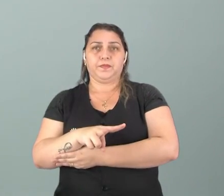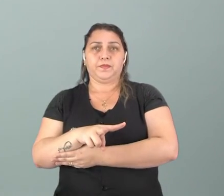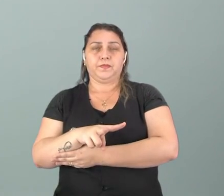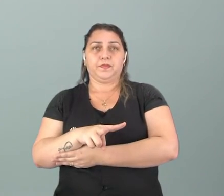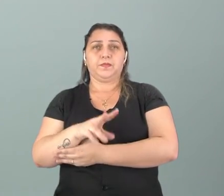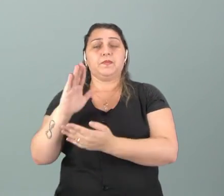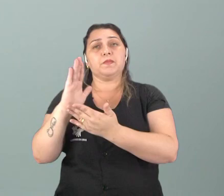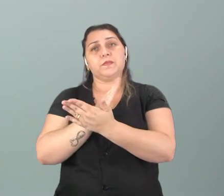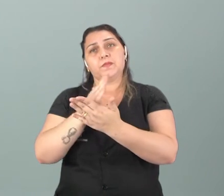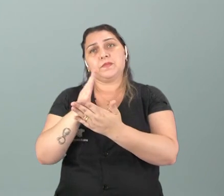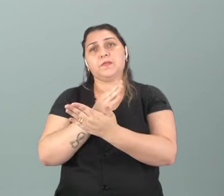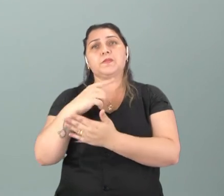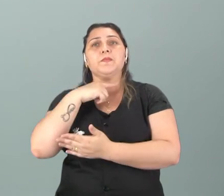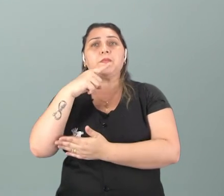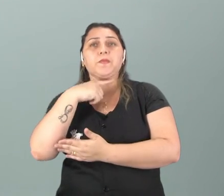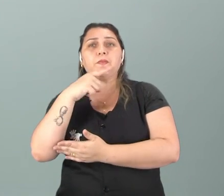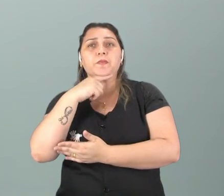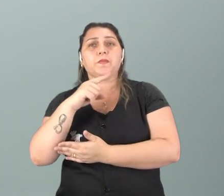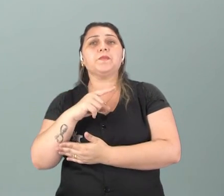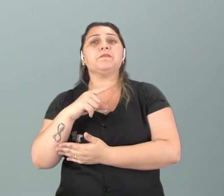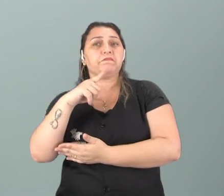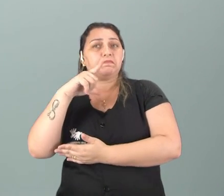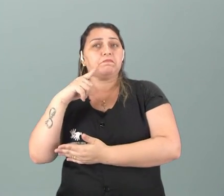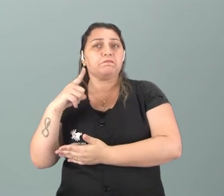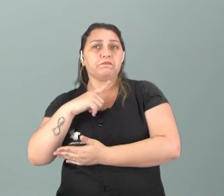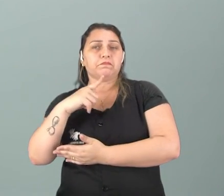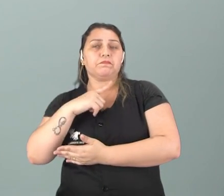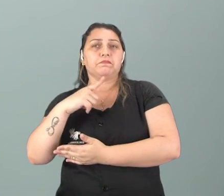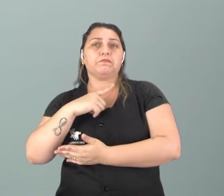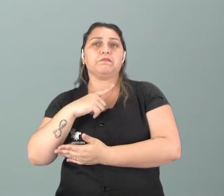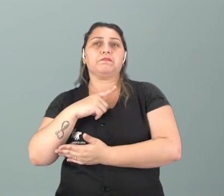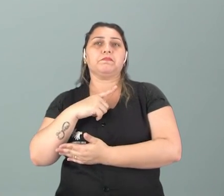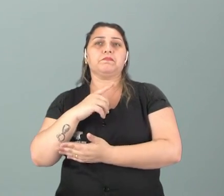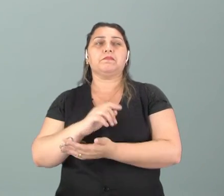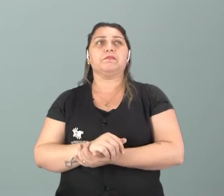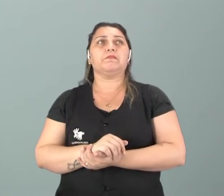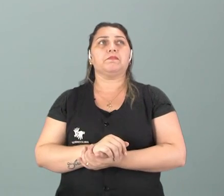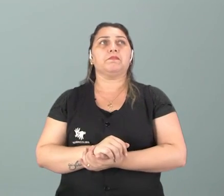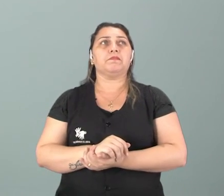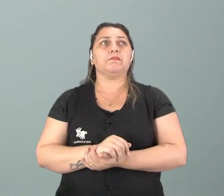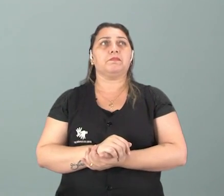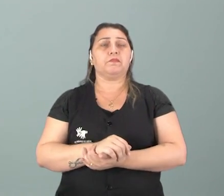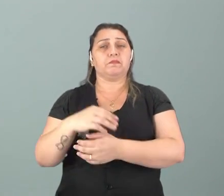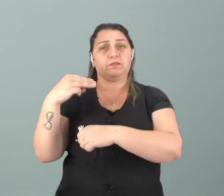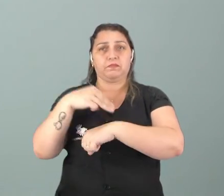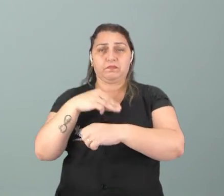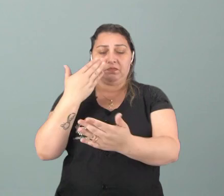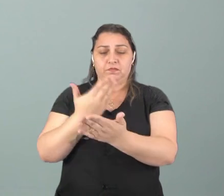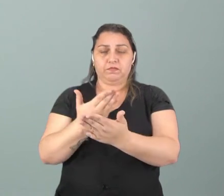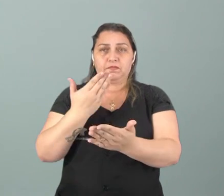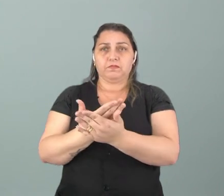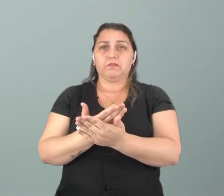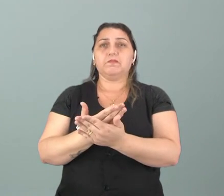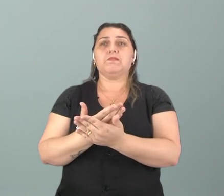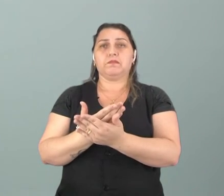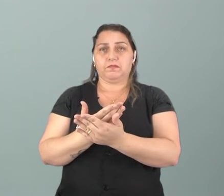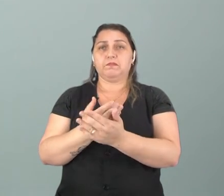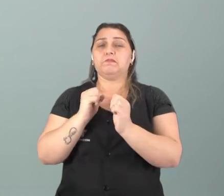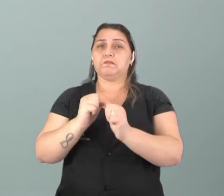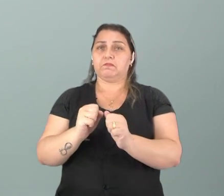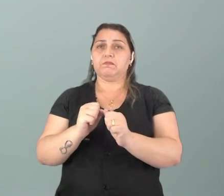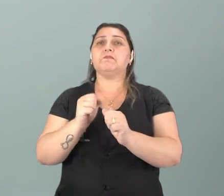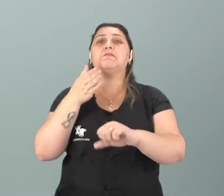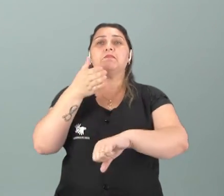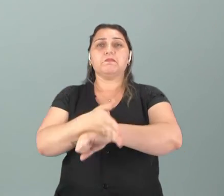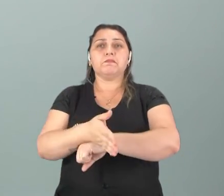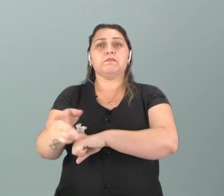E alguma dúvida que surge aí, né, durante o seu momento de estudo aqui nessa aula, você pode entrar em